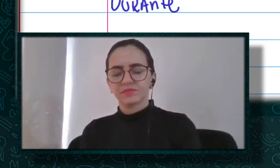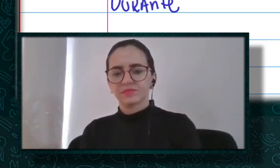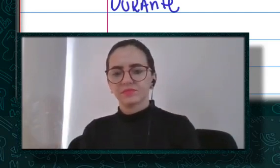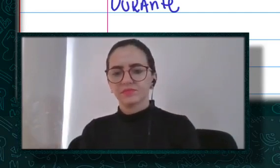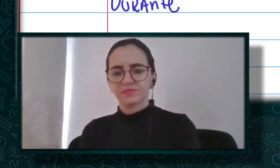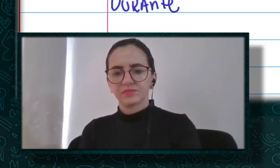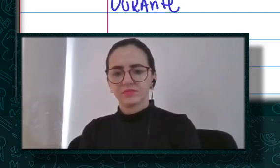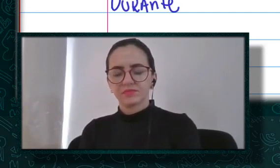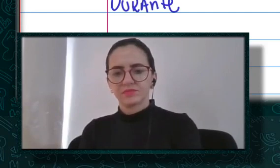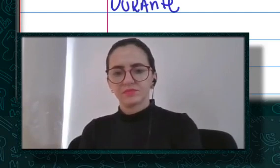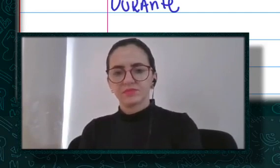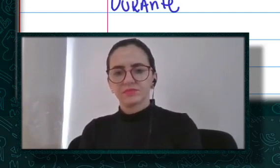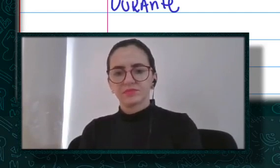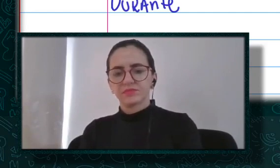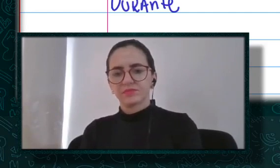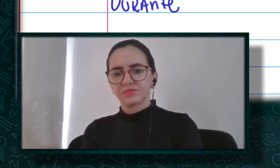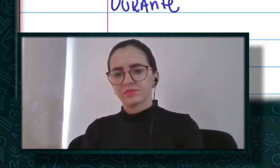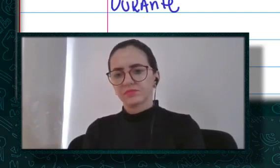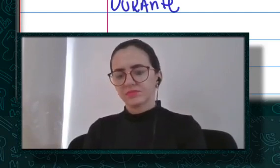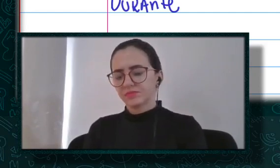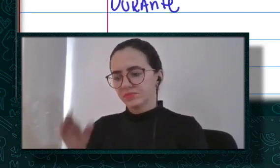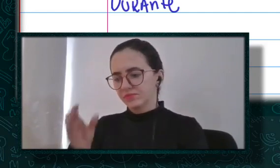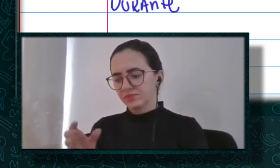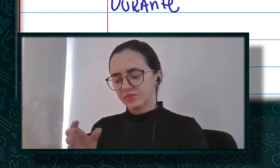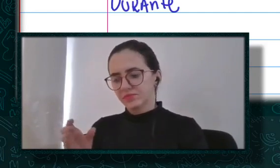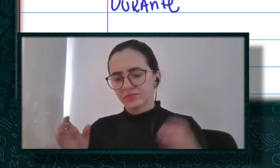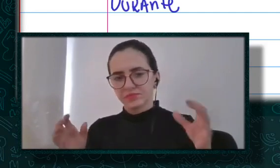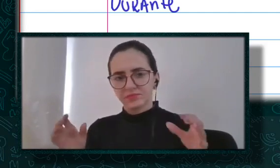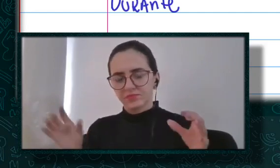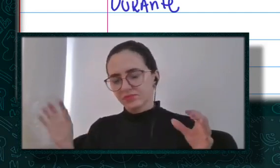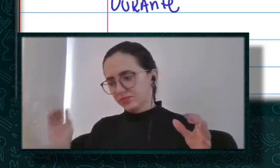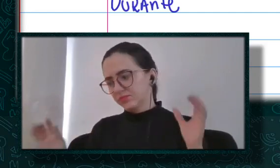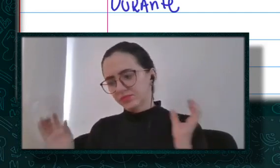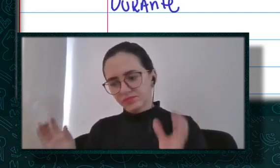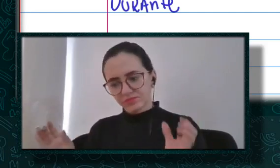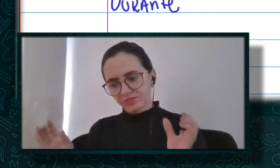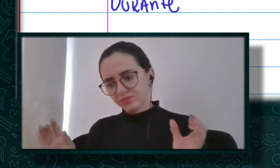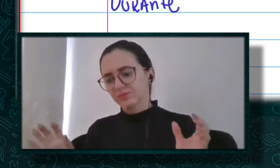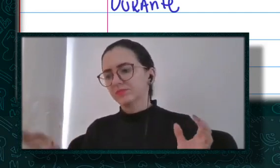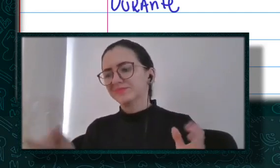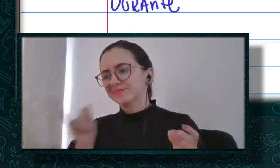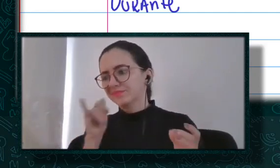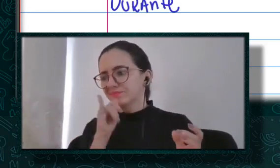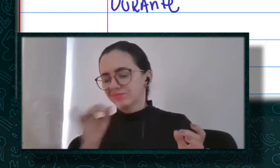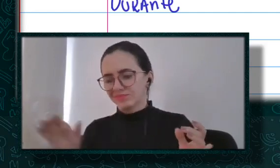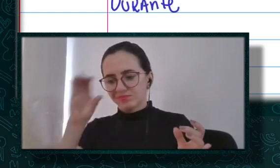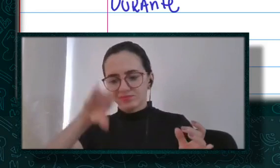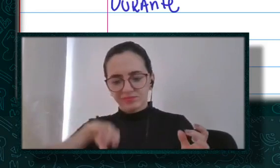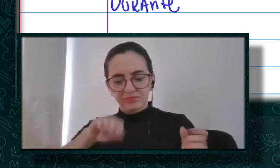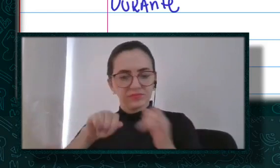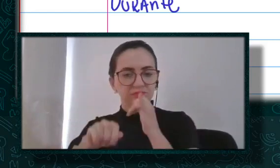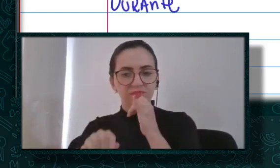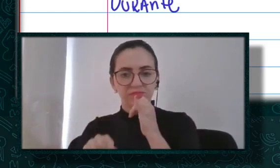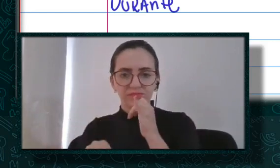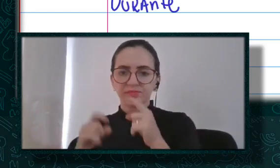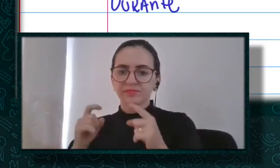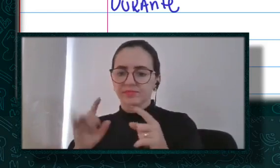não estão juntos, se eles vão para um copo vazio, significa que eu não formei nada. Então, aqui é 0 e aqui é